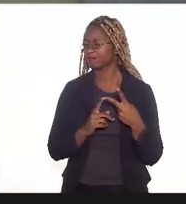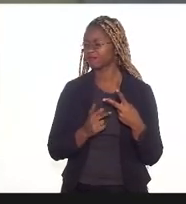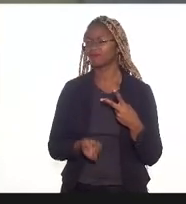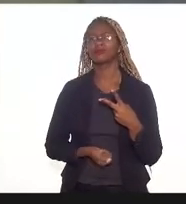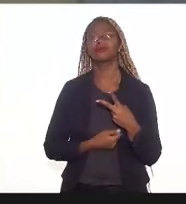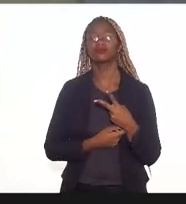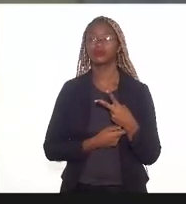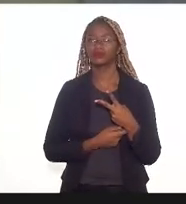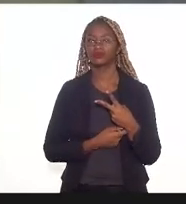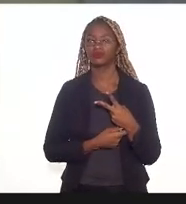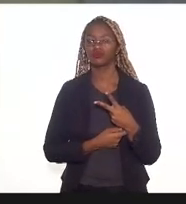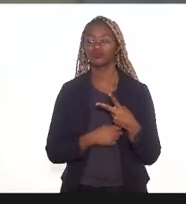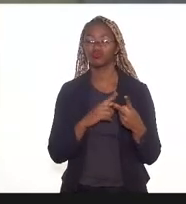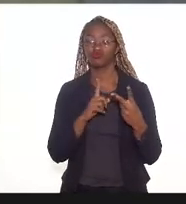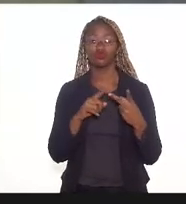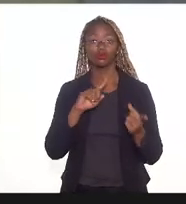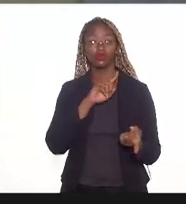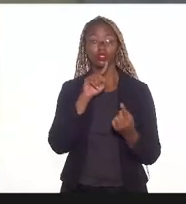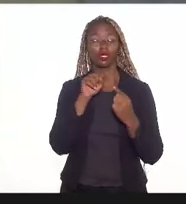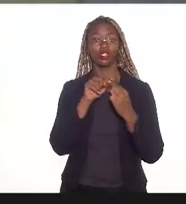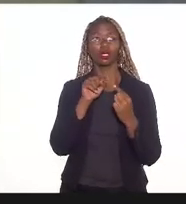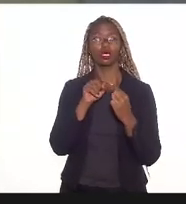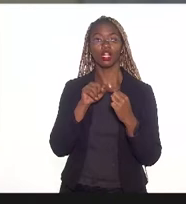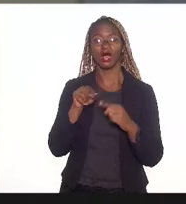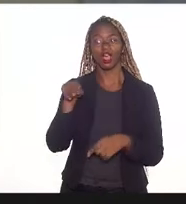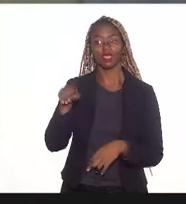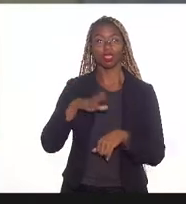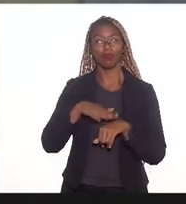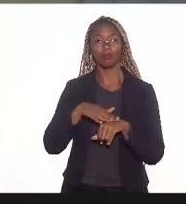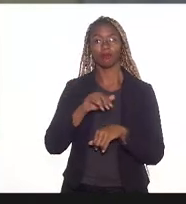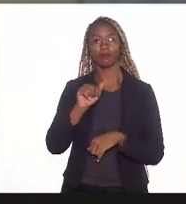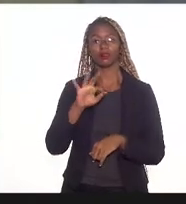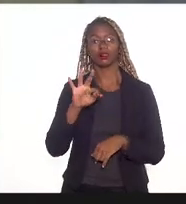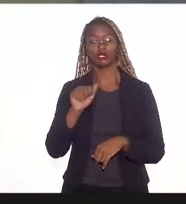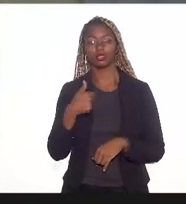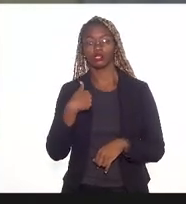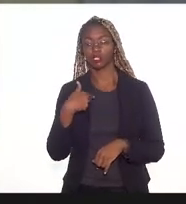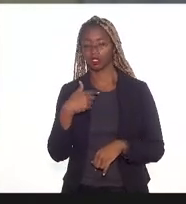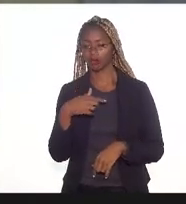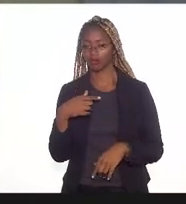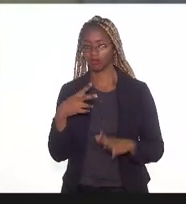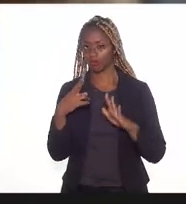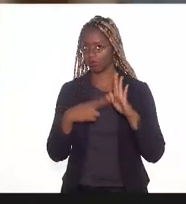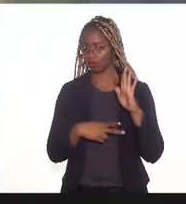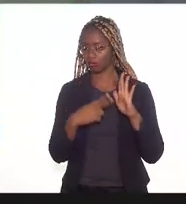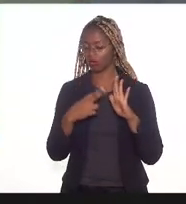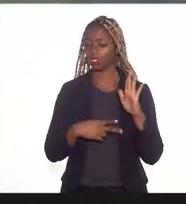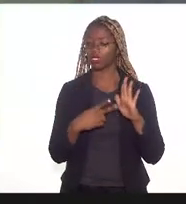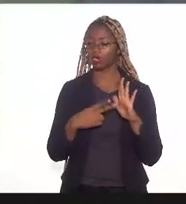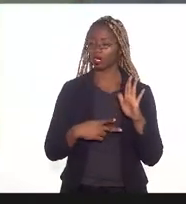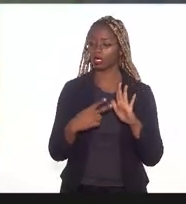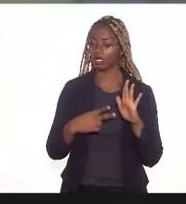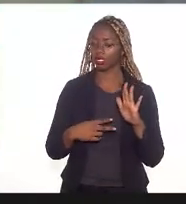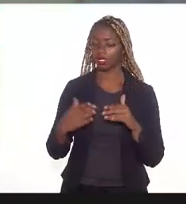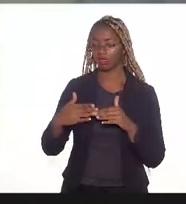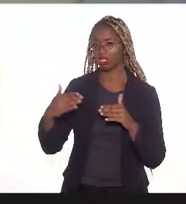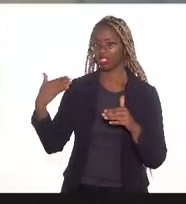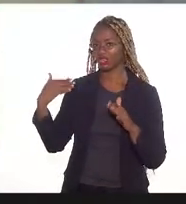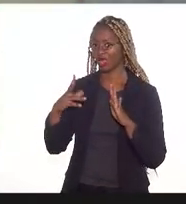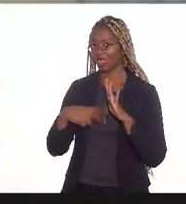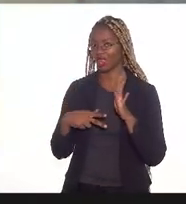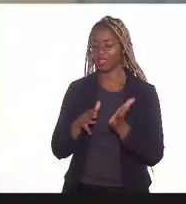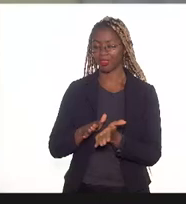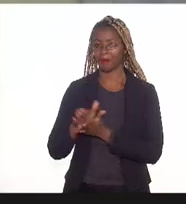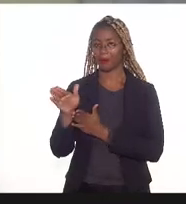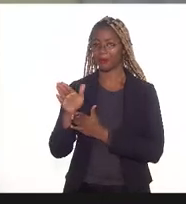está ligada à própria ata que eu acabei de ler aí nos últimos dias, a ata que foi